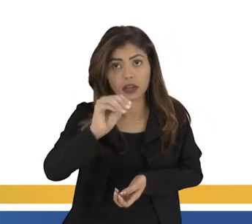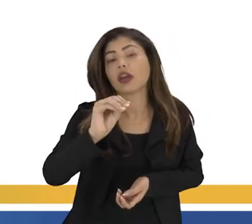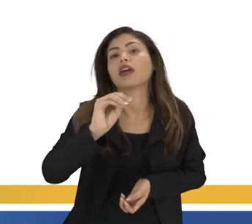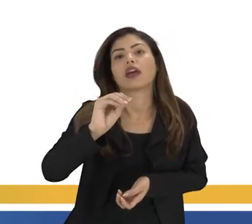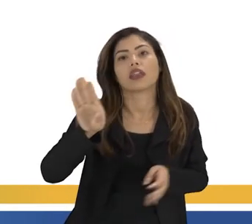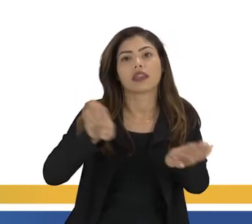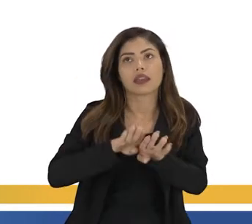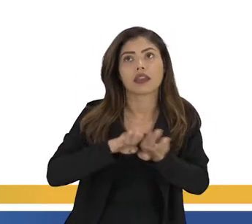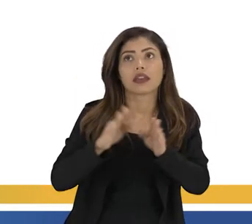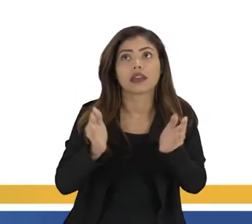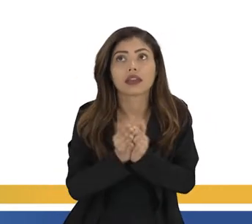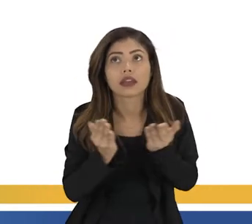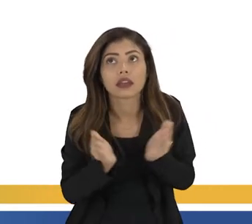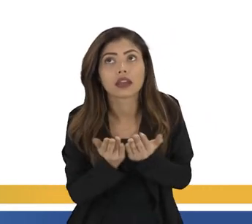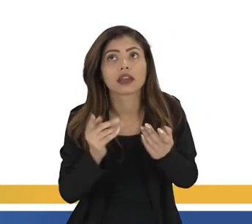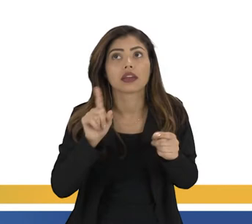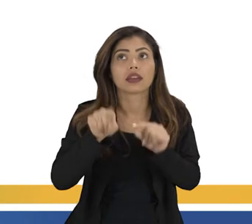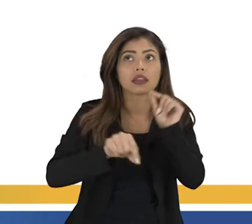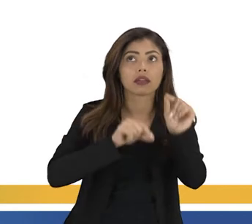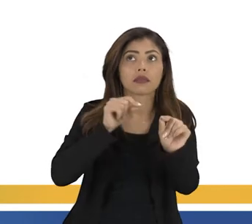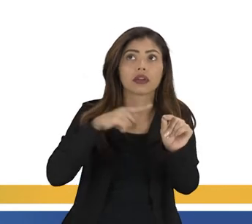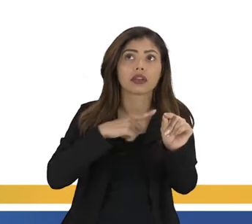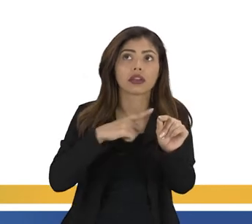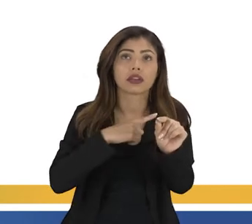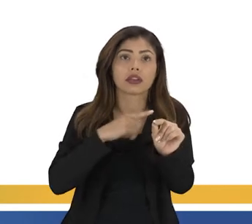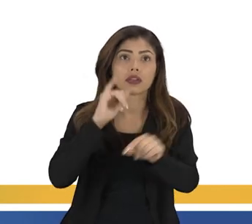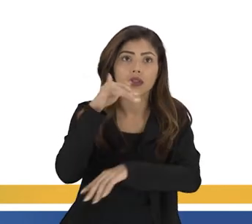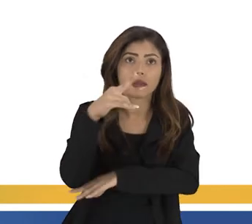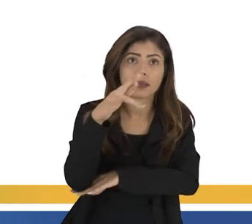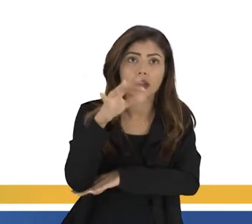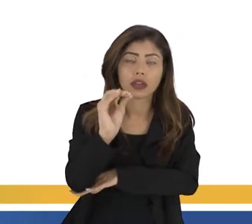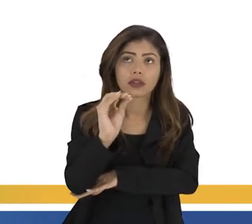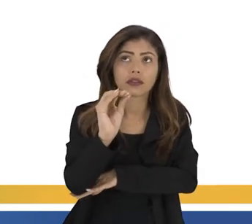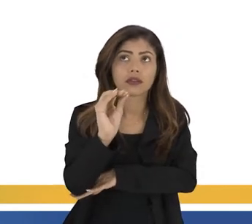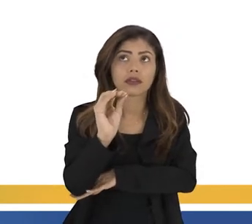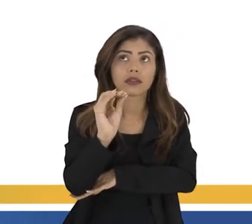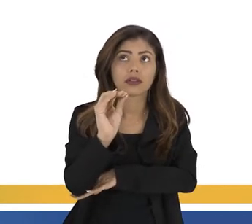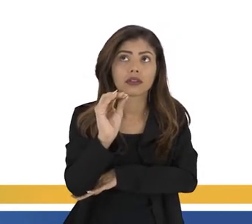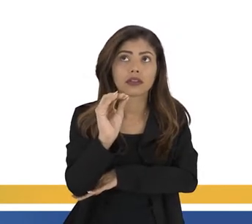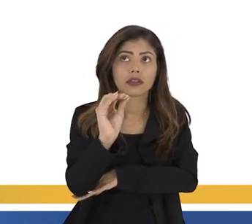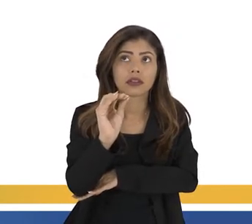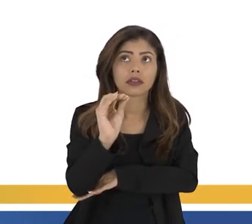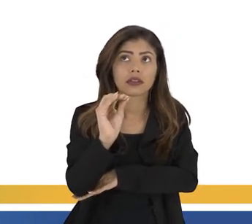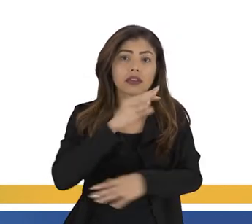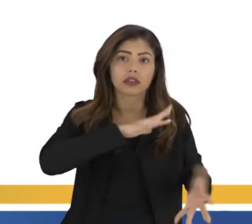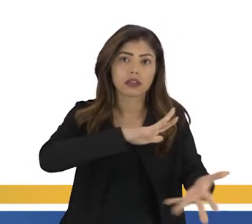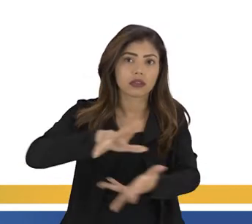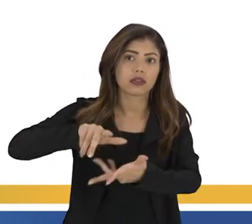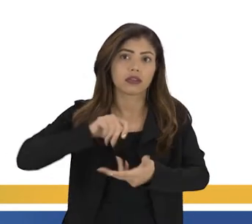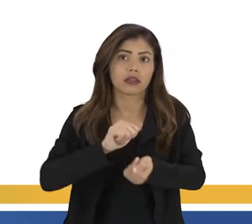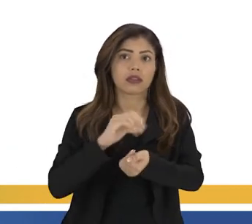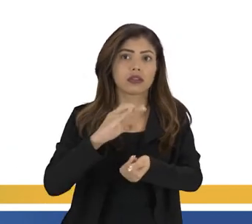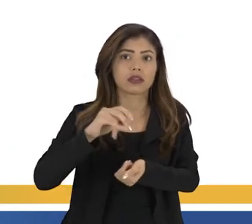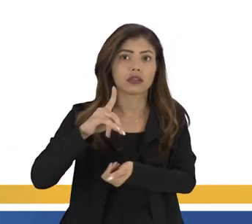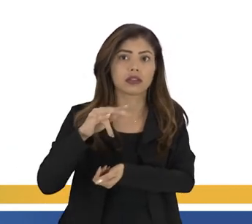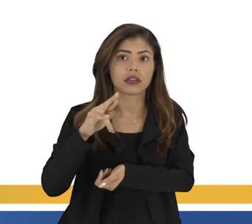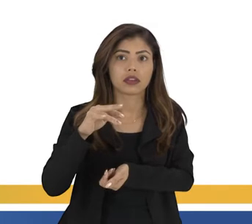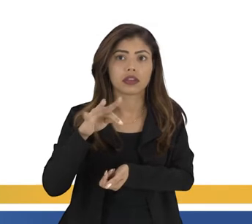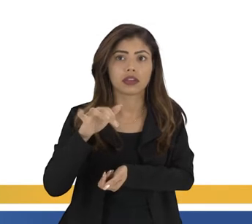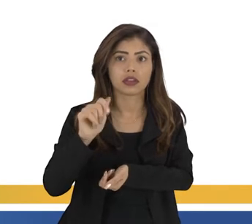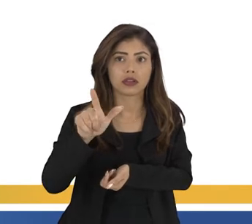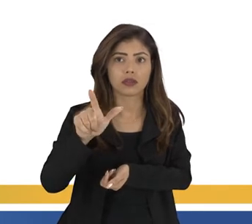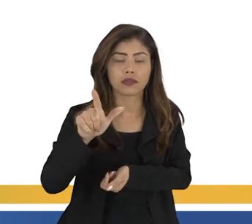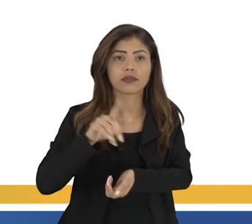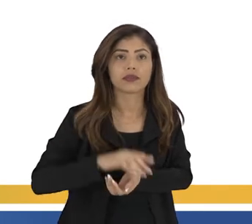igreja cristã existe existentes na no império no mundo ocidental nem